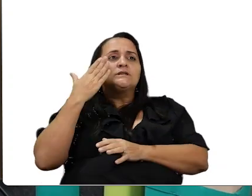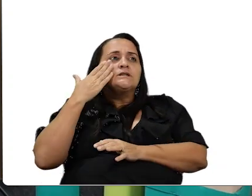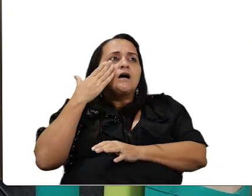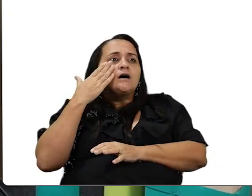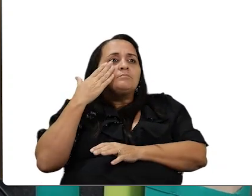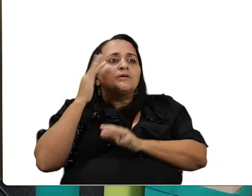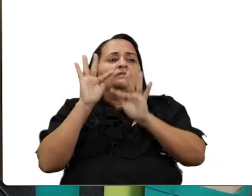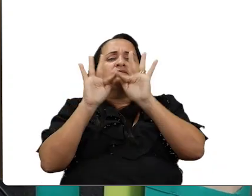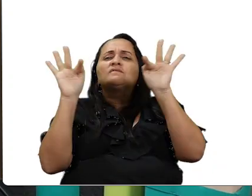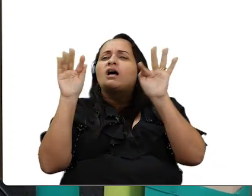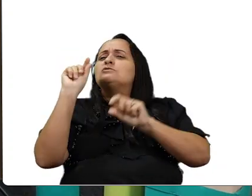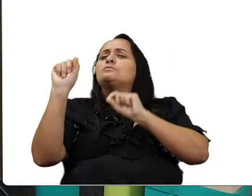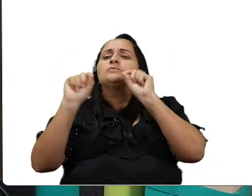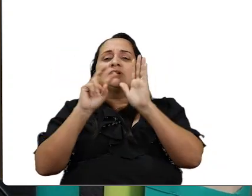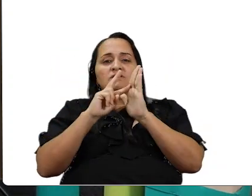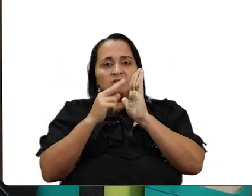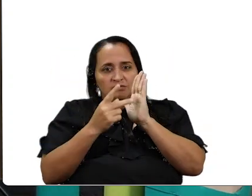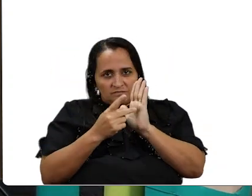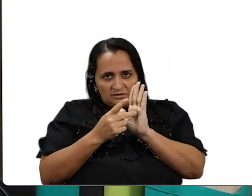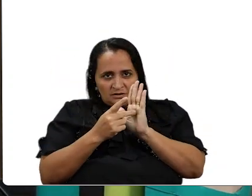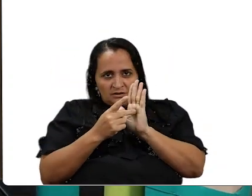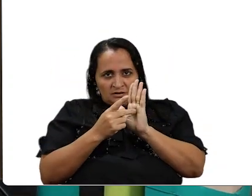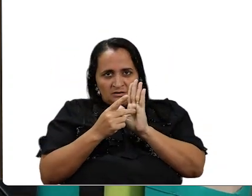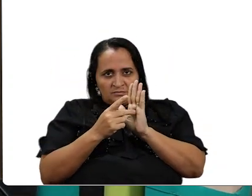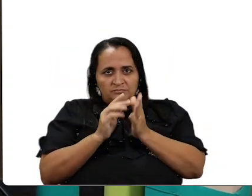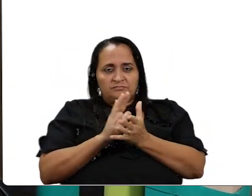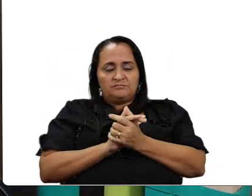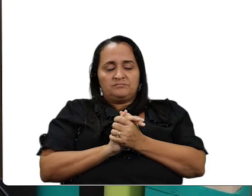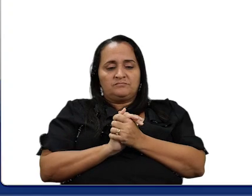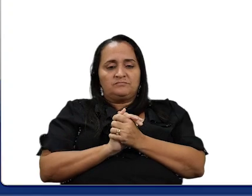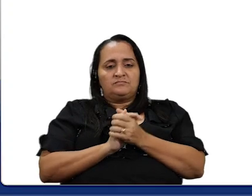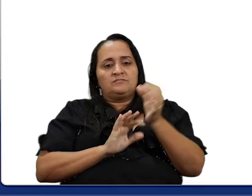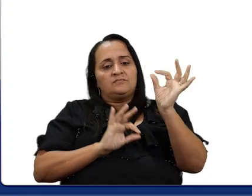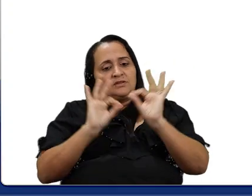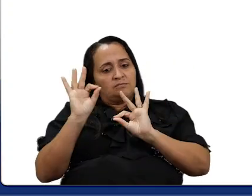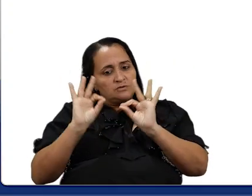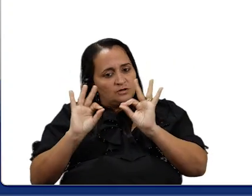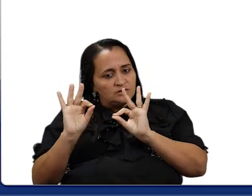bom? Então, vamos tentar com organizar.